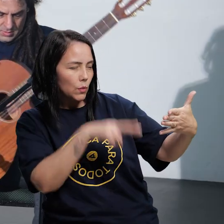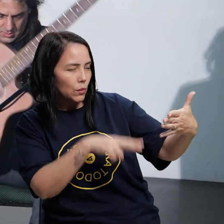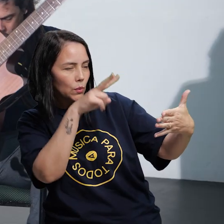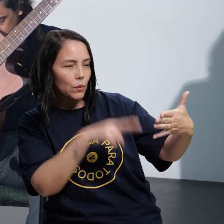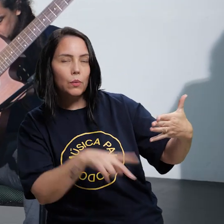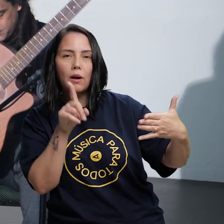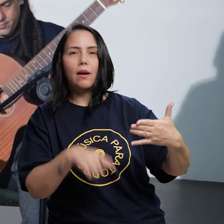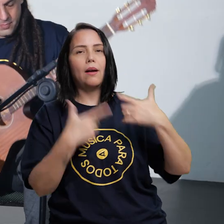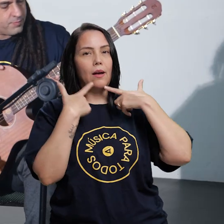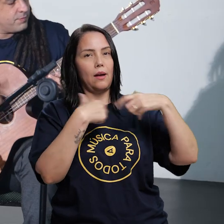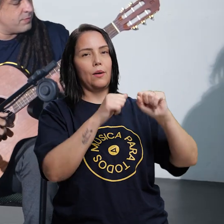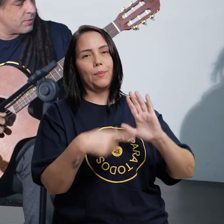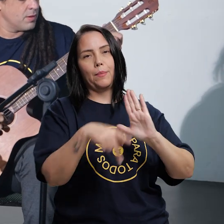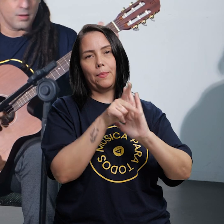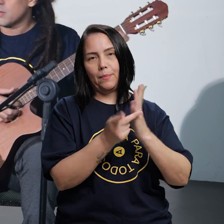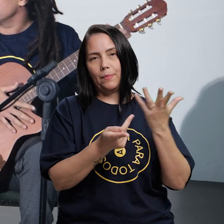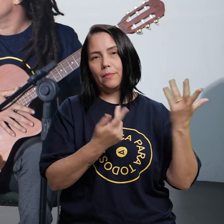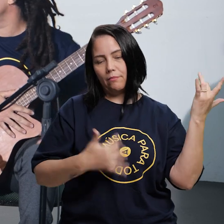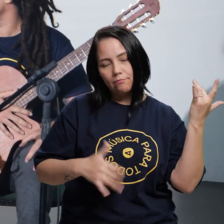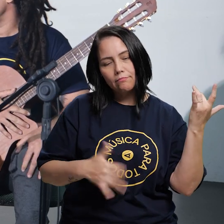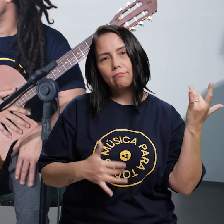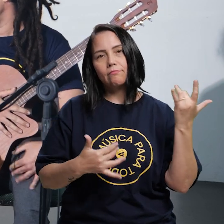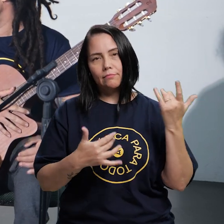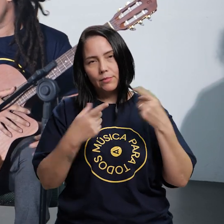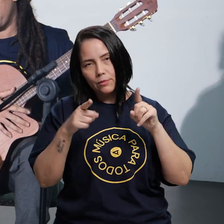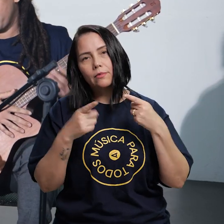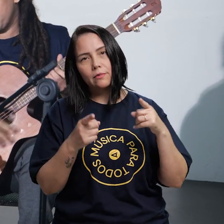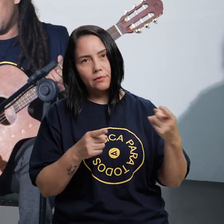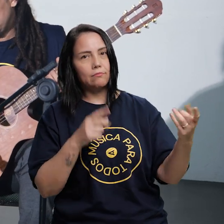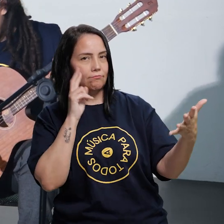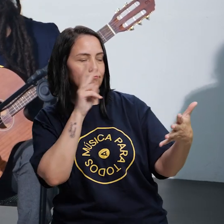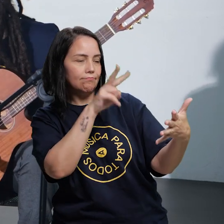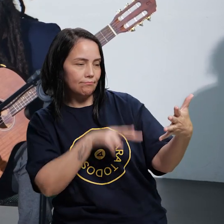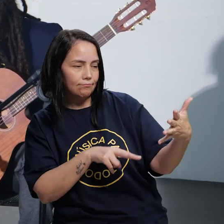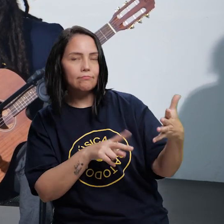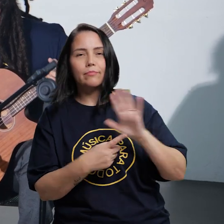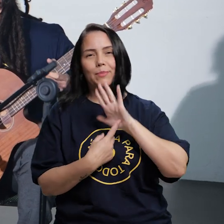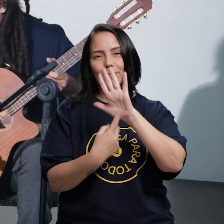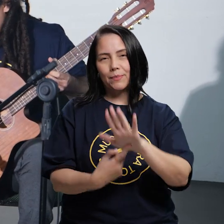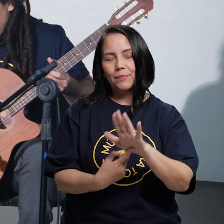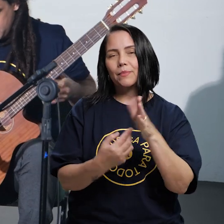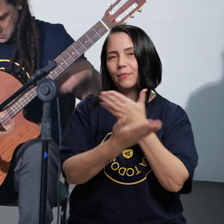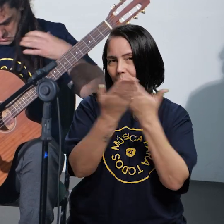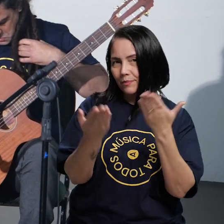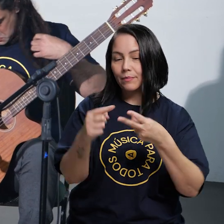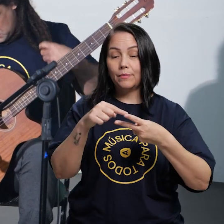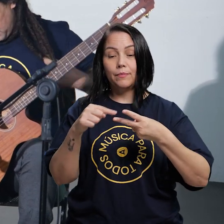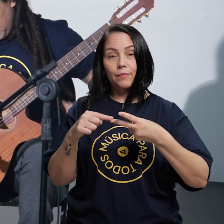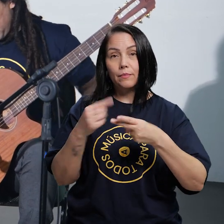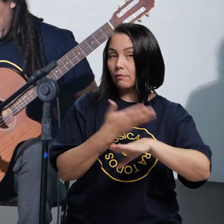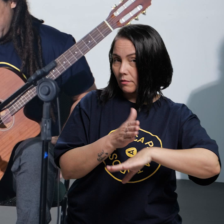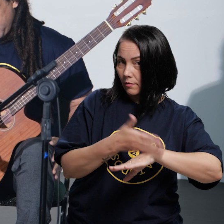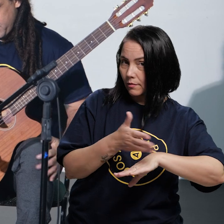partitura, que é uma das linguagens, né, para o violão de escrita, né, para o violão. E ele vai apresentar também